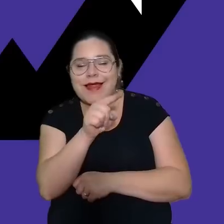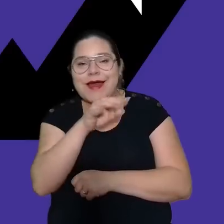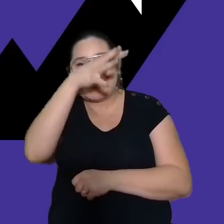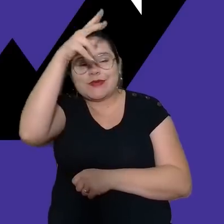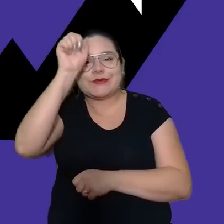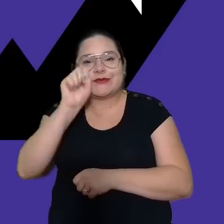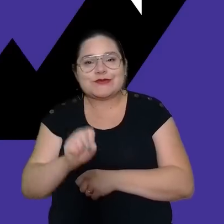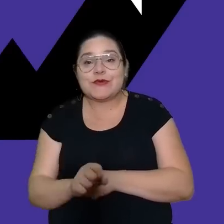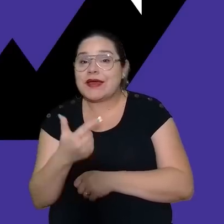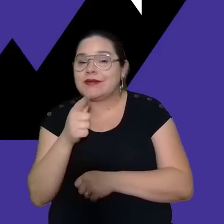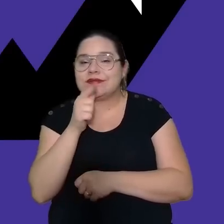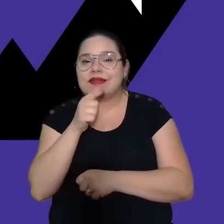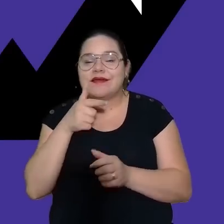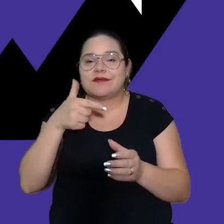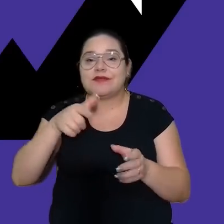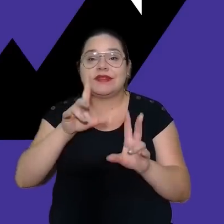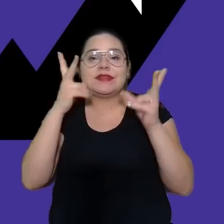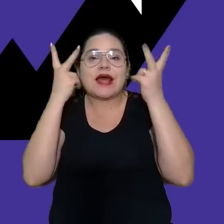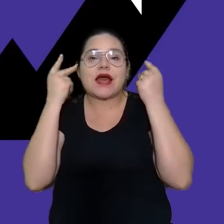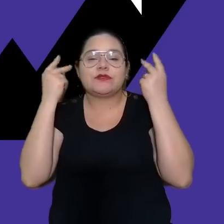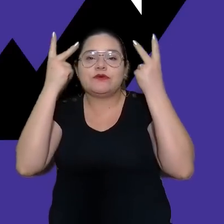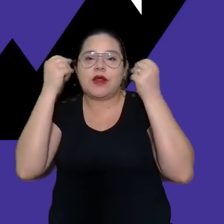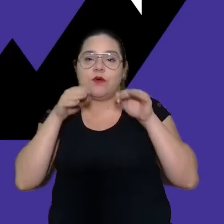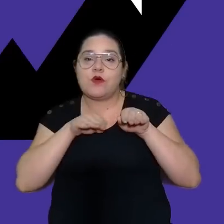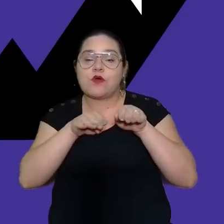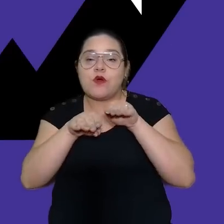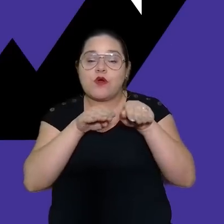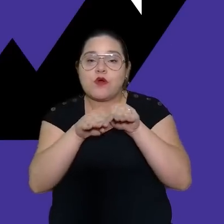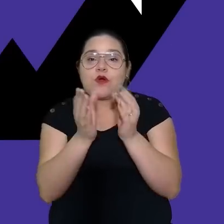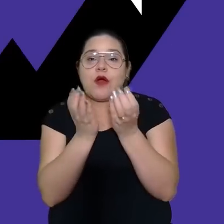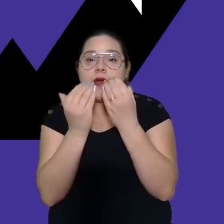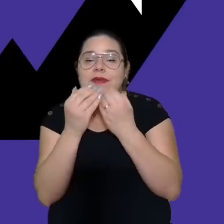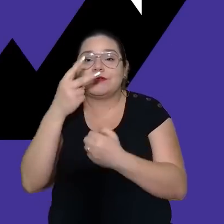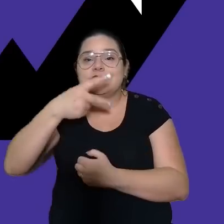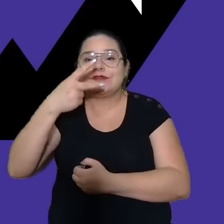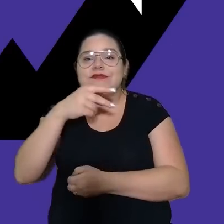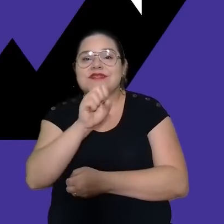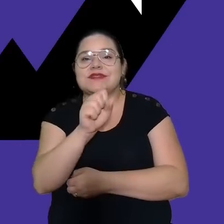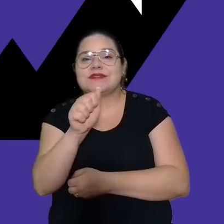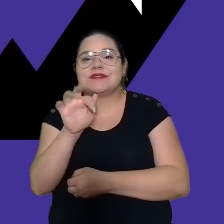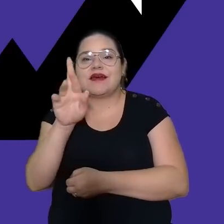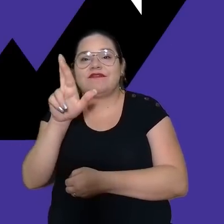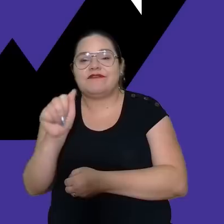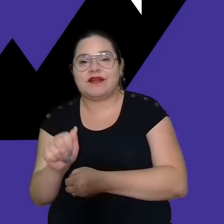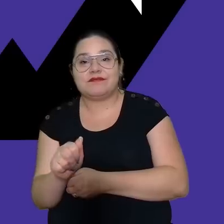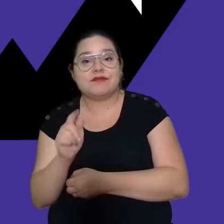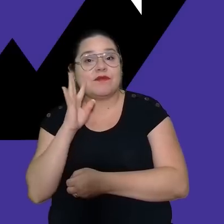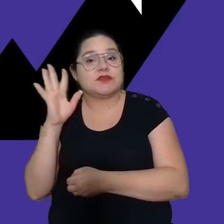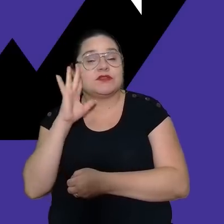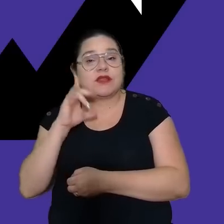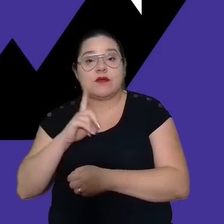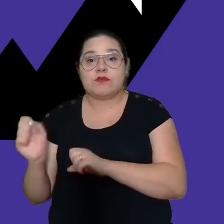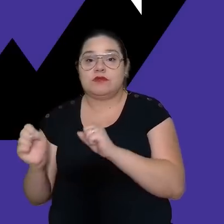irrigação, sem nada, natural, concorre com o milho segunda safra. Então, realmente, tem um potencial muito grande, vem crescendo. Acredito